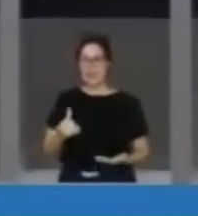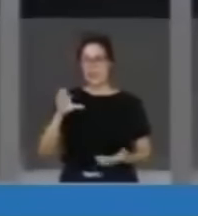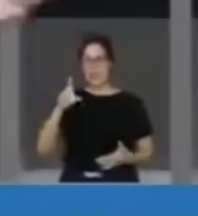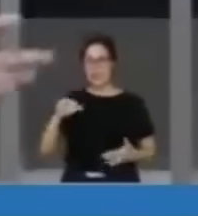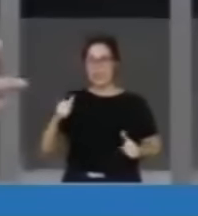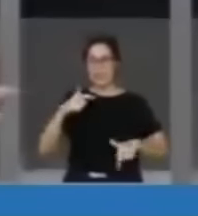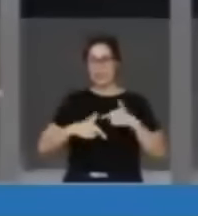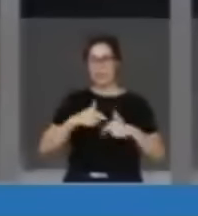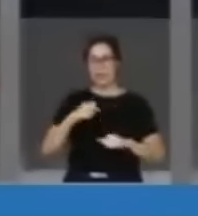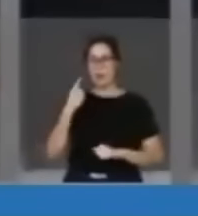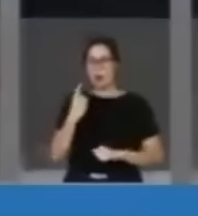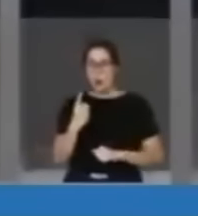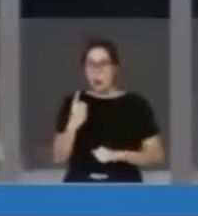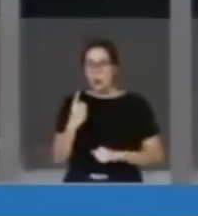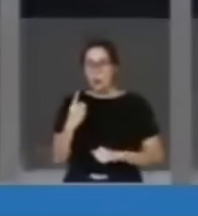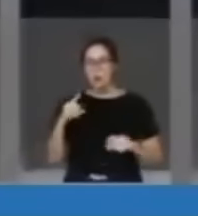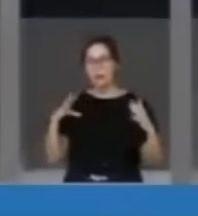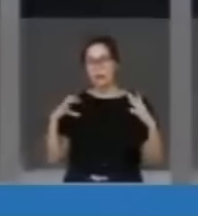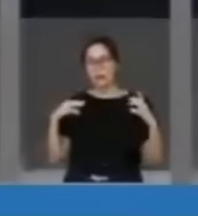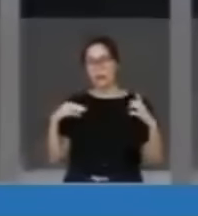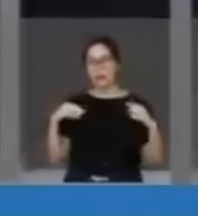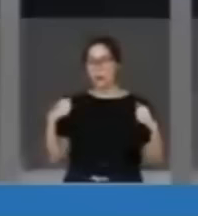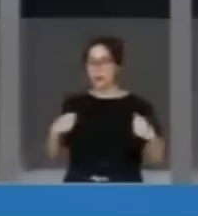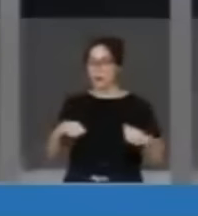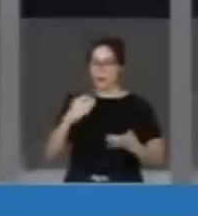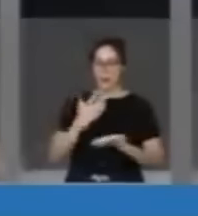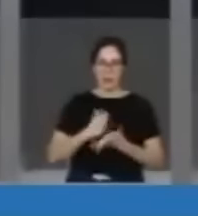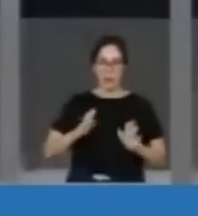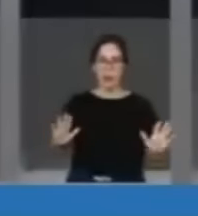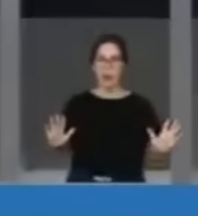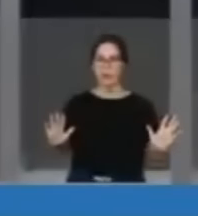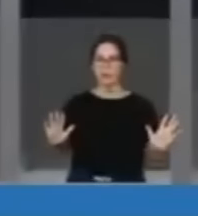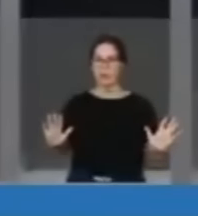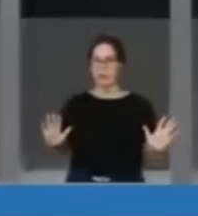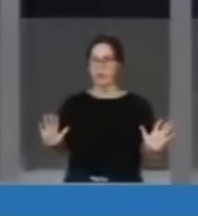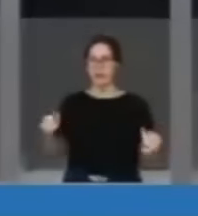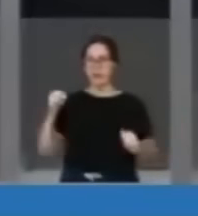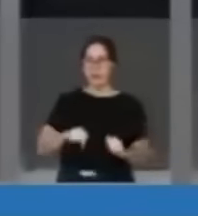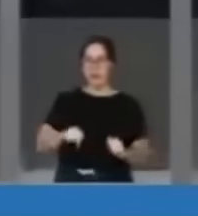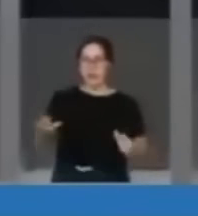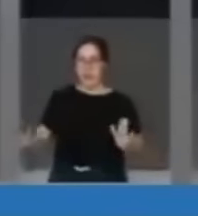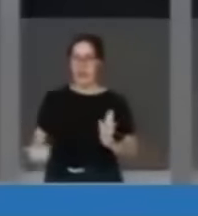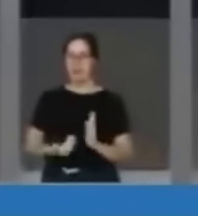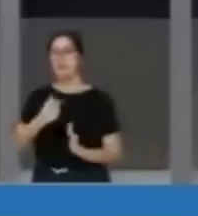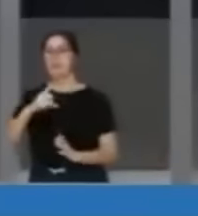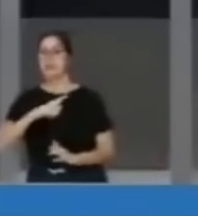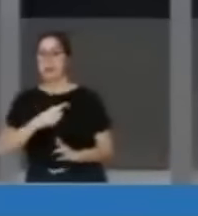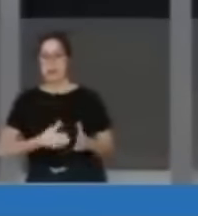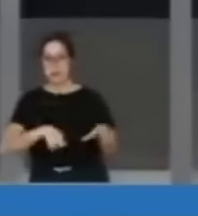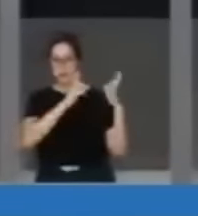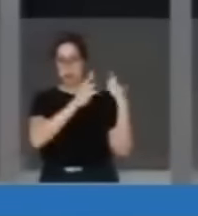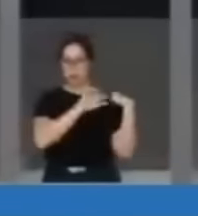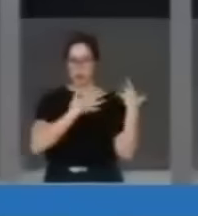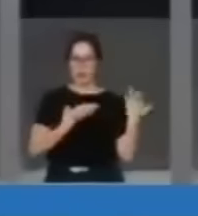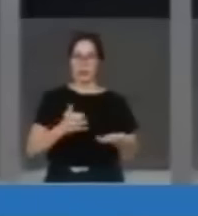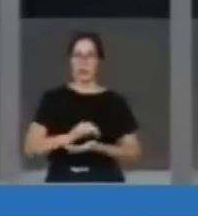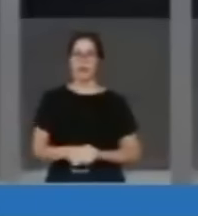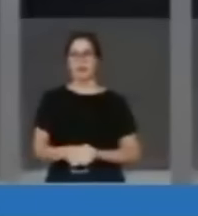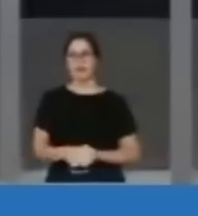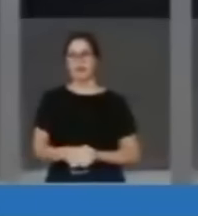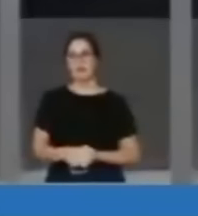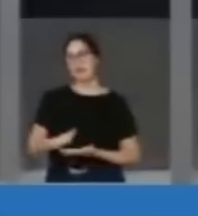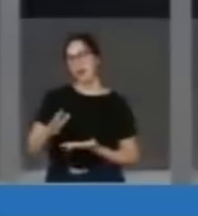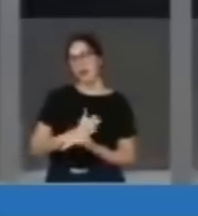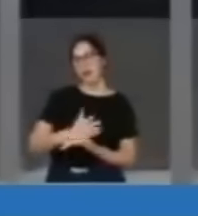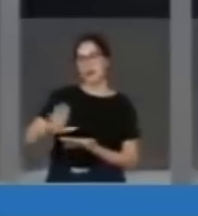trabalhados com 1 de descanso. Nós temos que acabar com isso. E essa casa tem essa responsabilidade. E não adianta